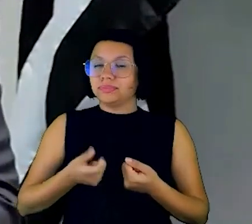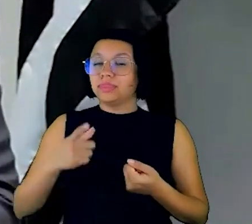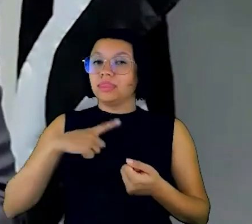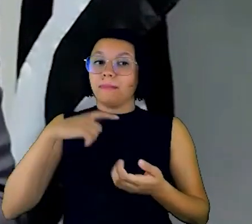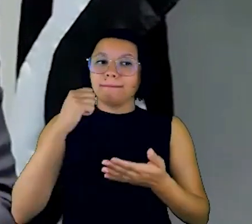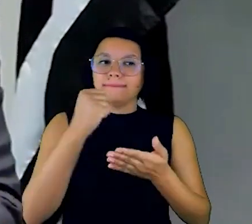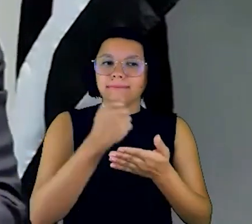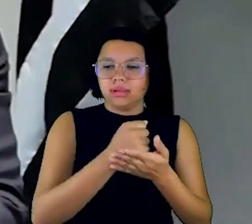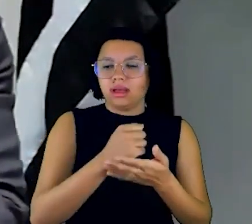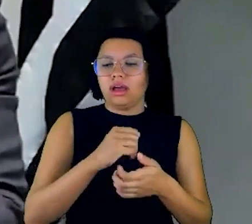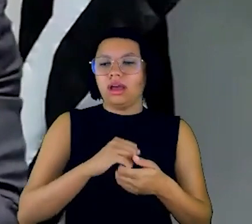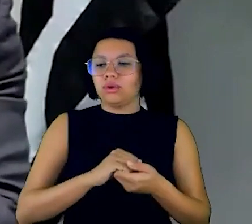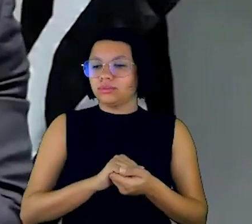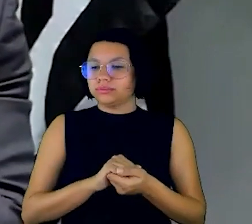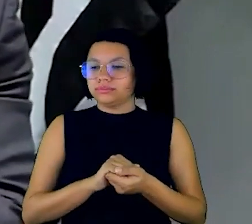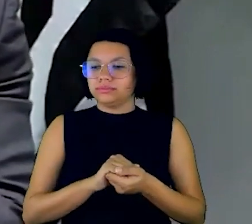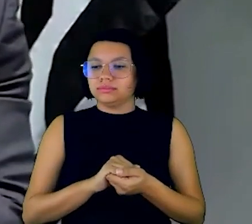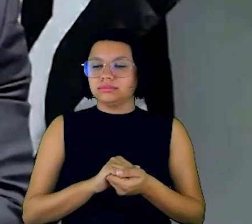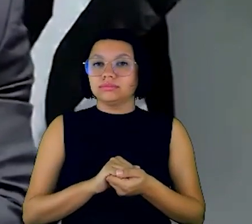um marco